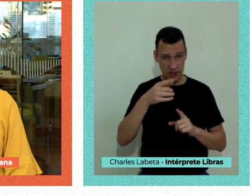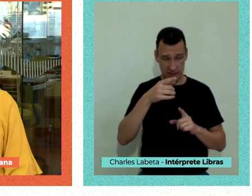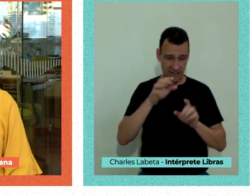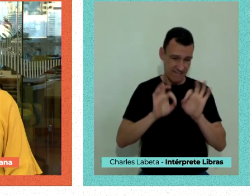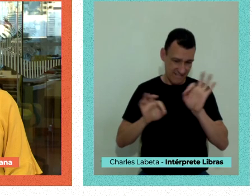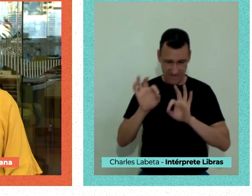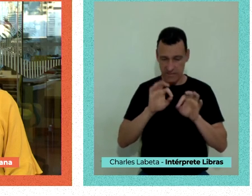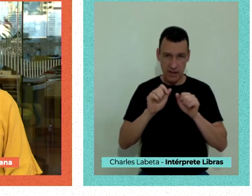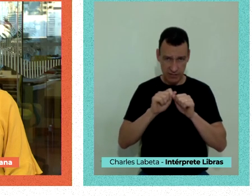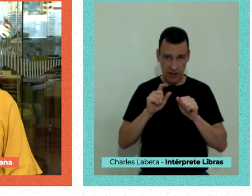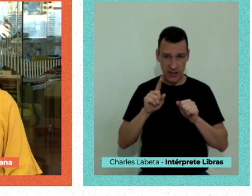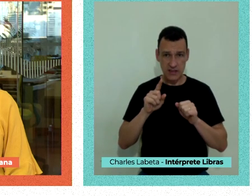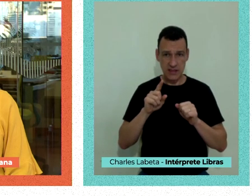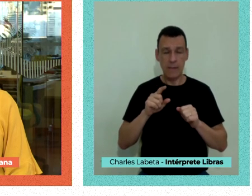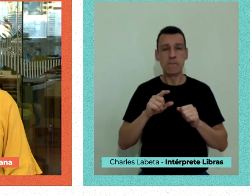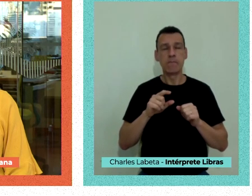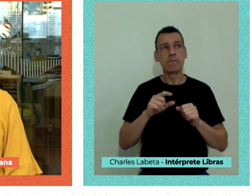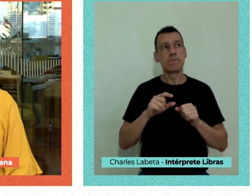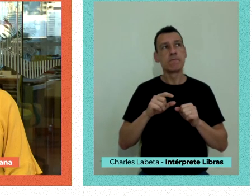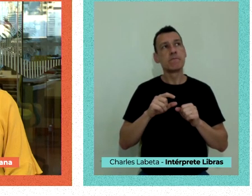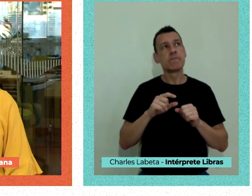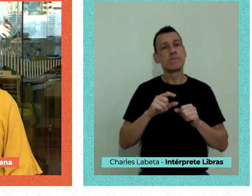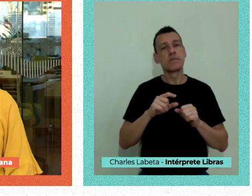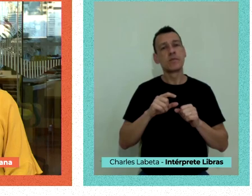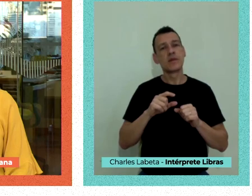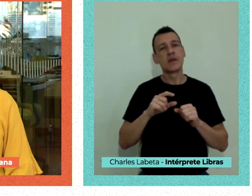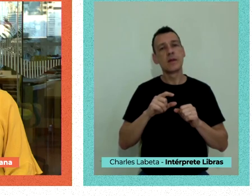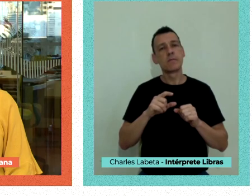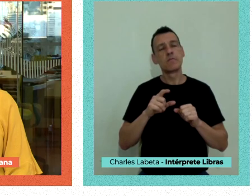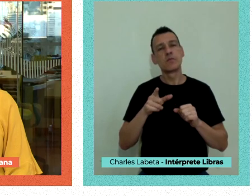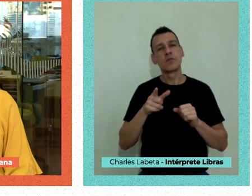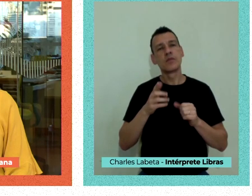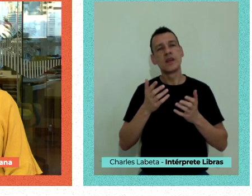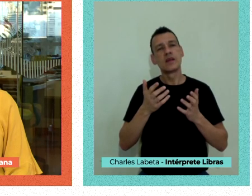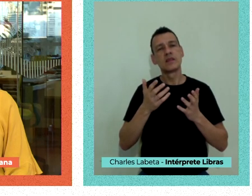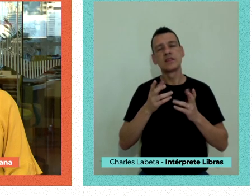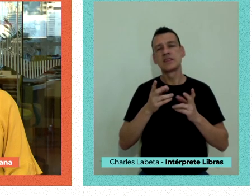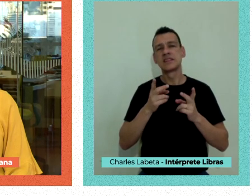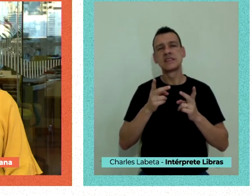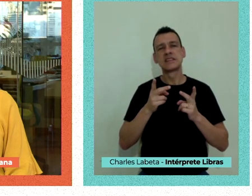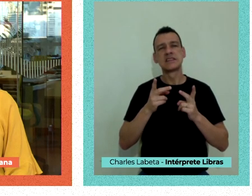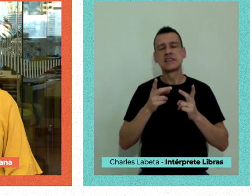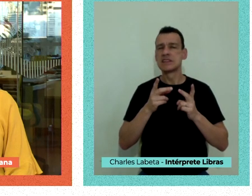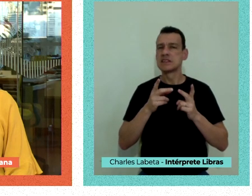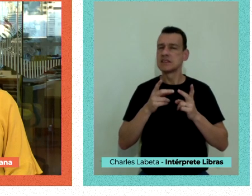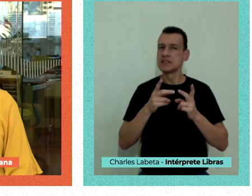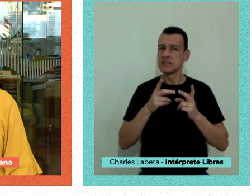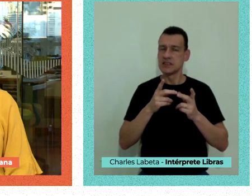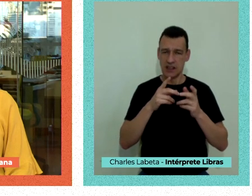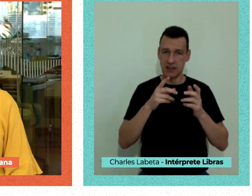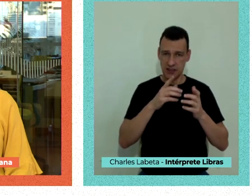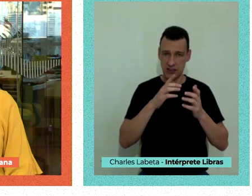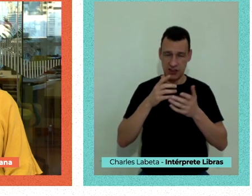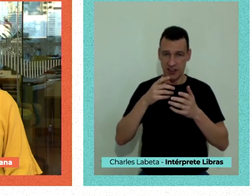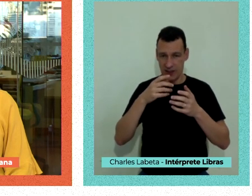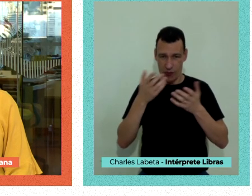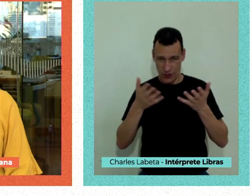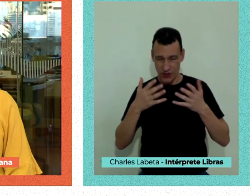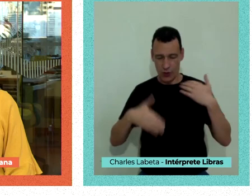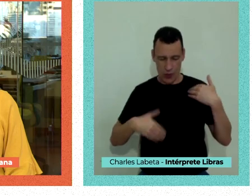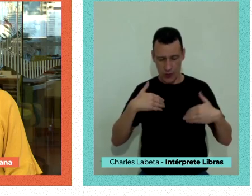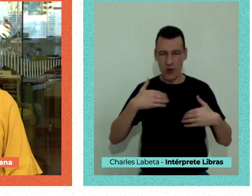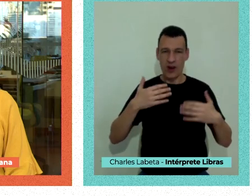esse padrão e que esse discurso de colocar sempre o corpo das crianças negras, o corpo da